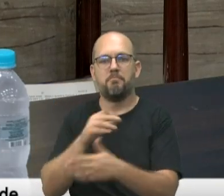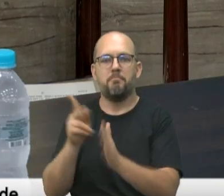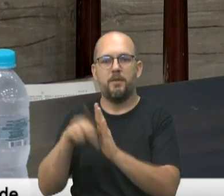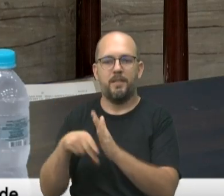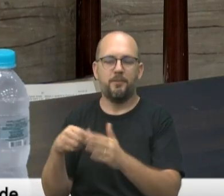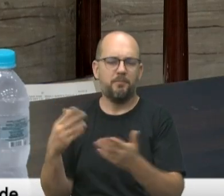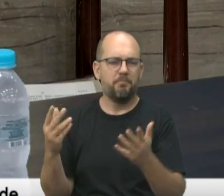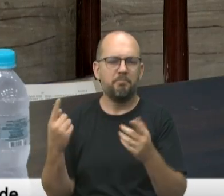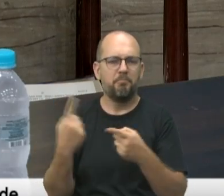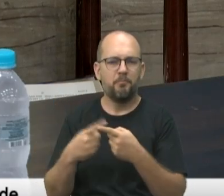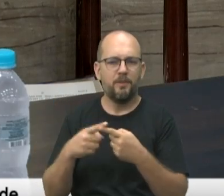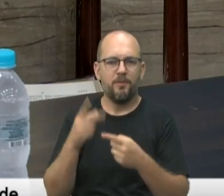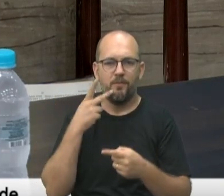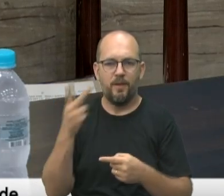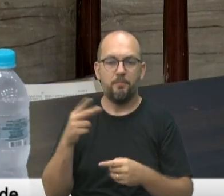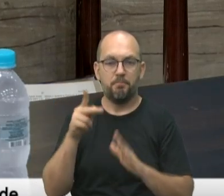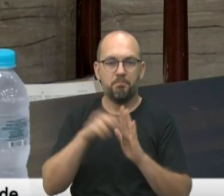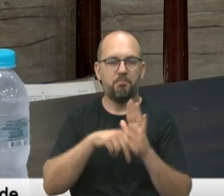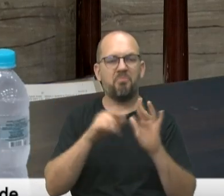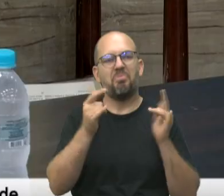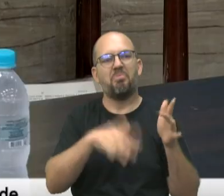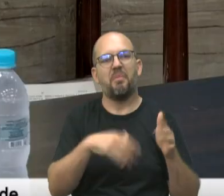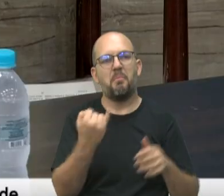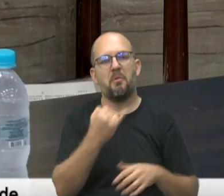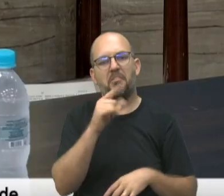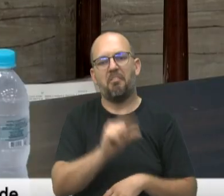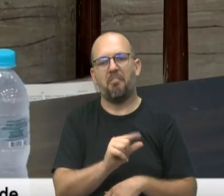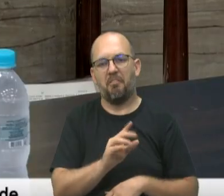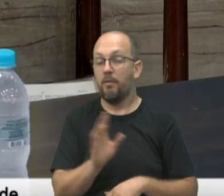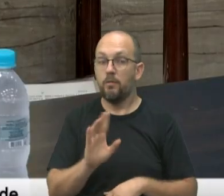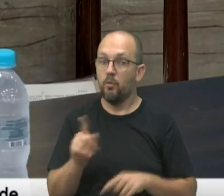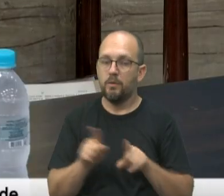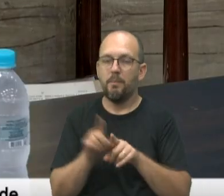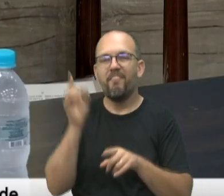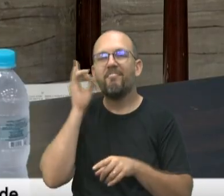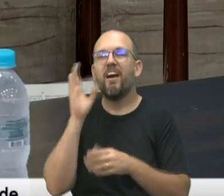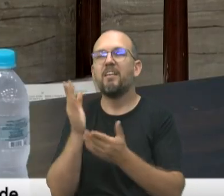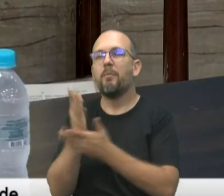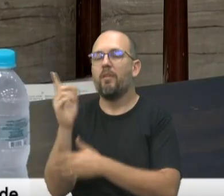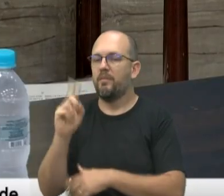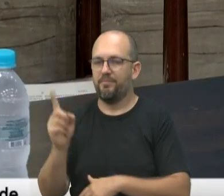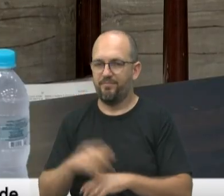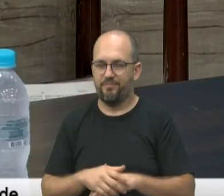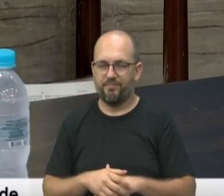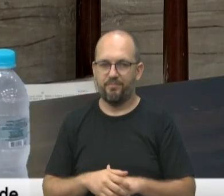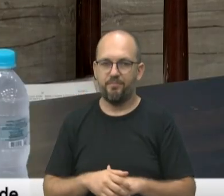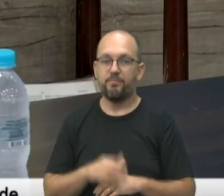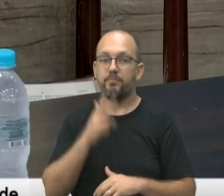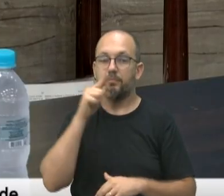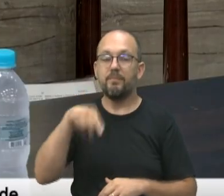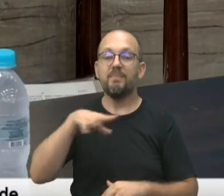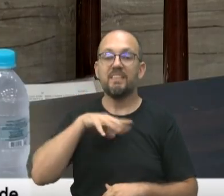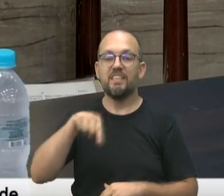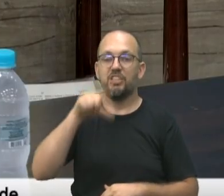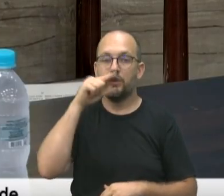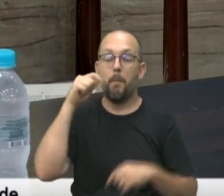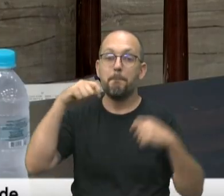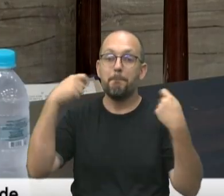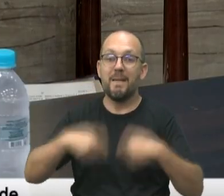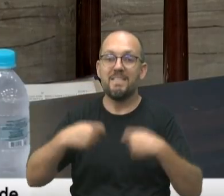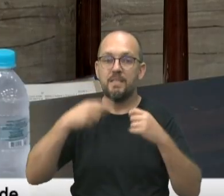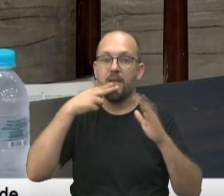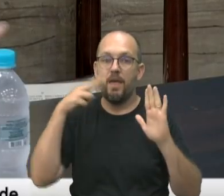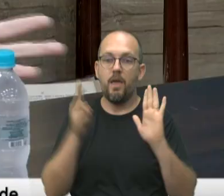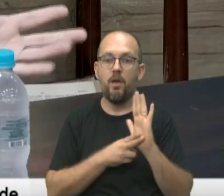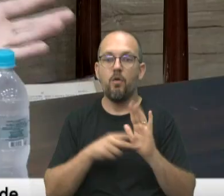Esse projeto não é nem menos importante e nem mais fácil de ser aprovado. Porque eu acho que a cidade de Jaú precisa